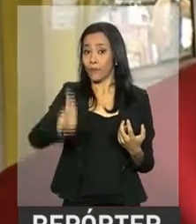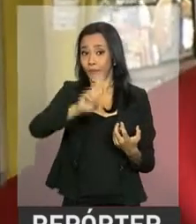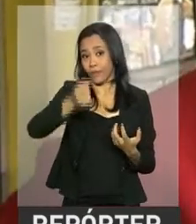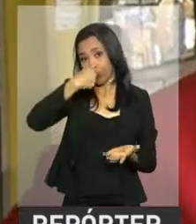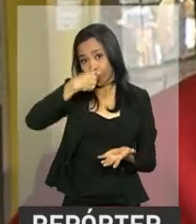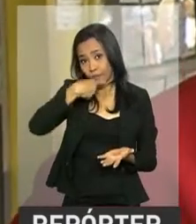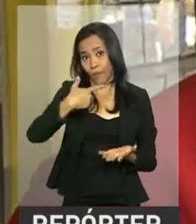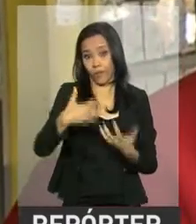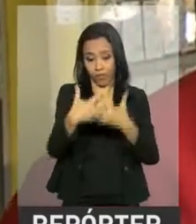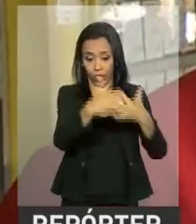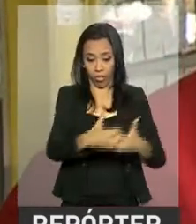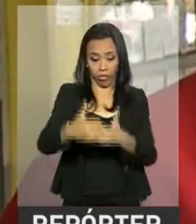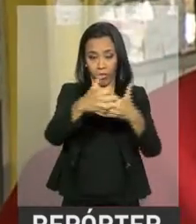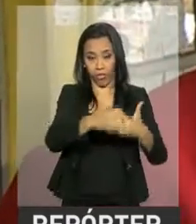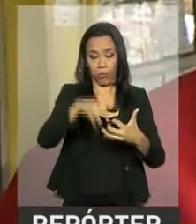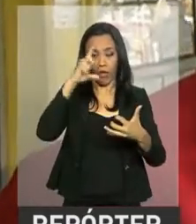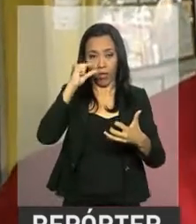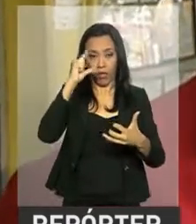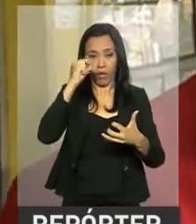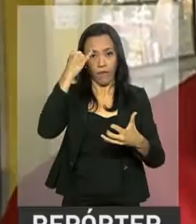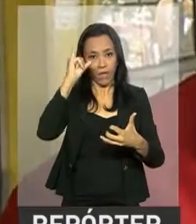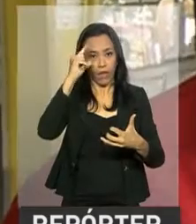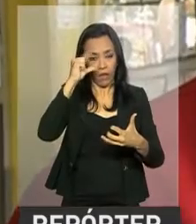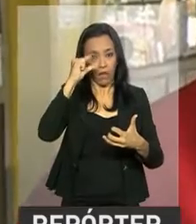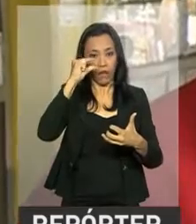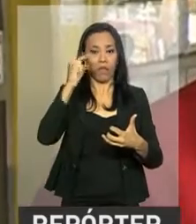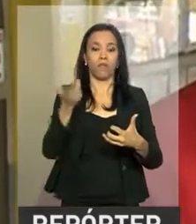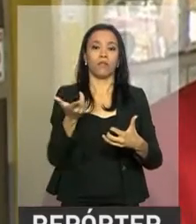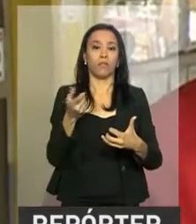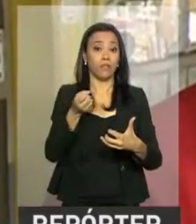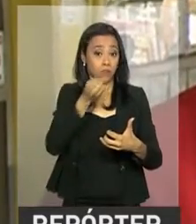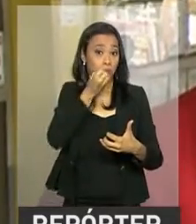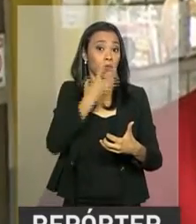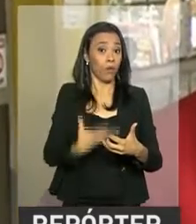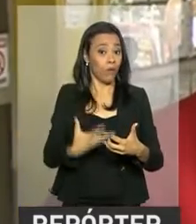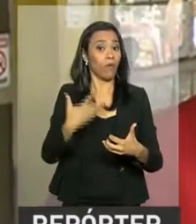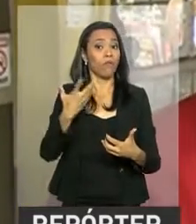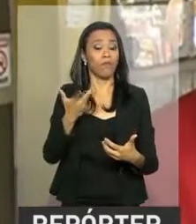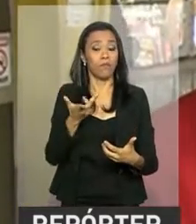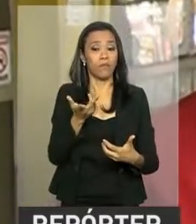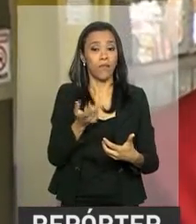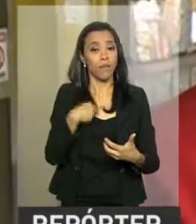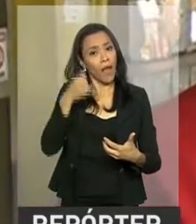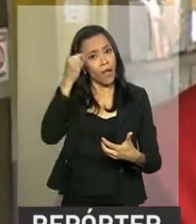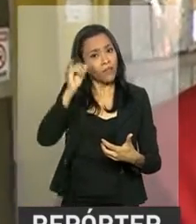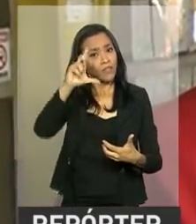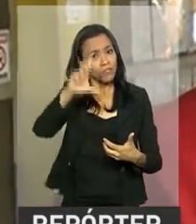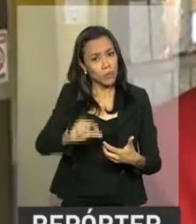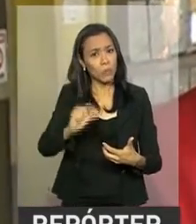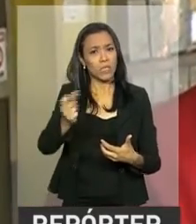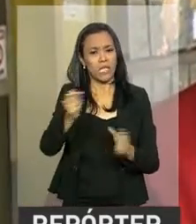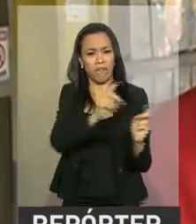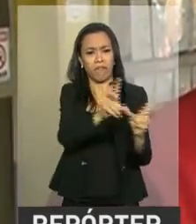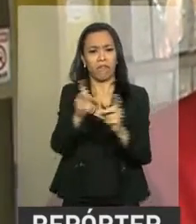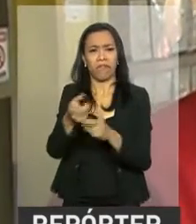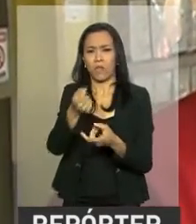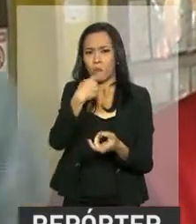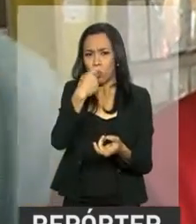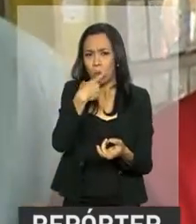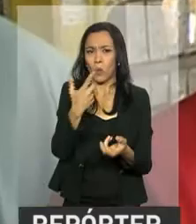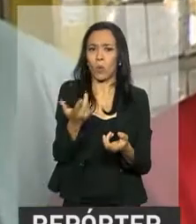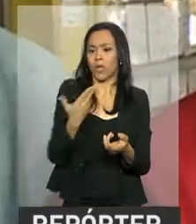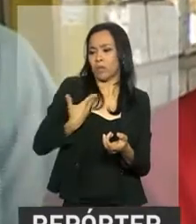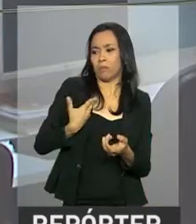pc então isso é uma maneira bond diminuir o alvo as drogas na noite do próprio